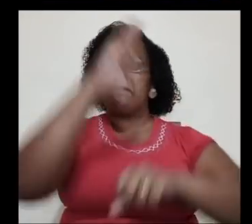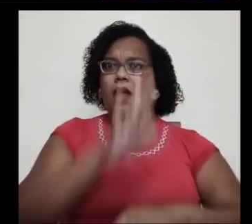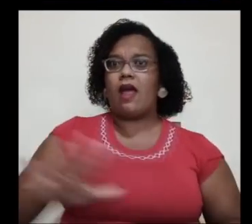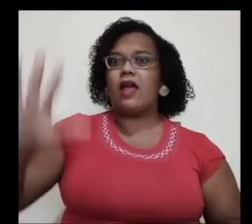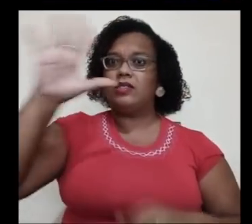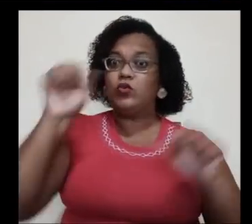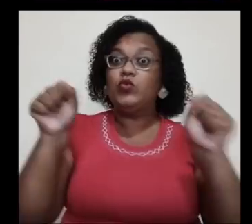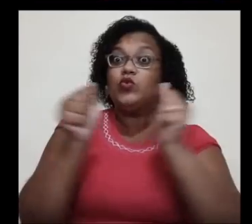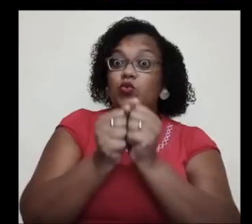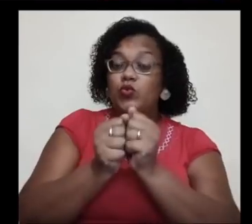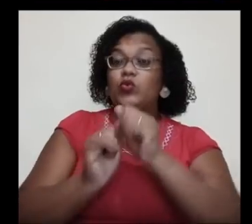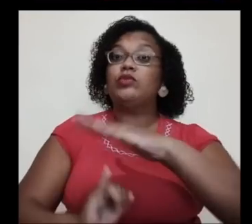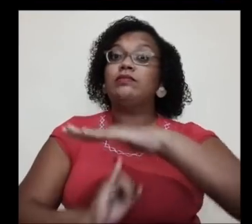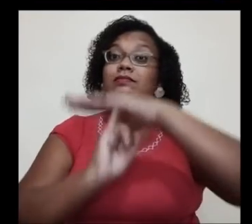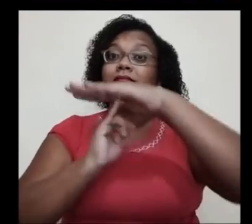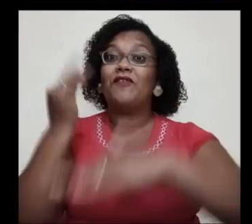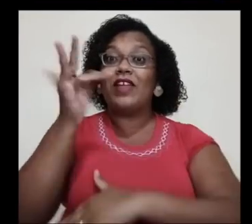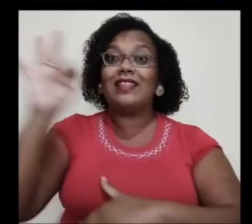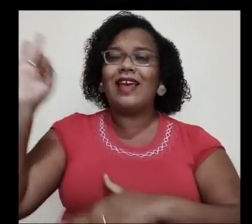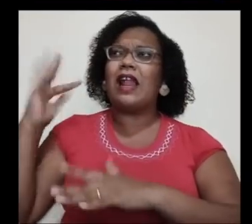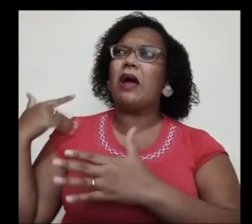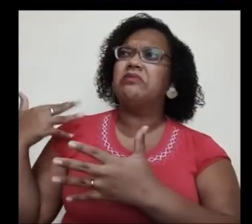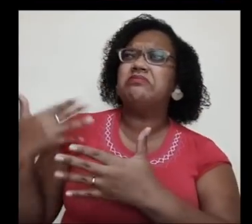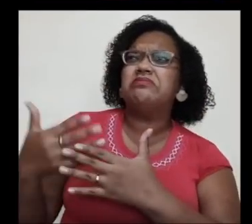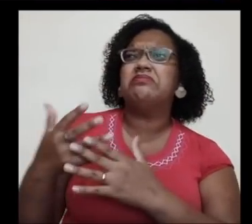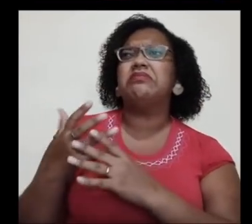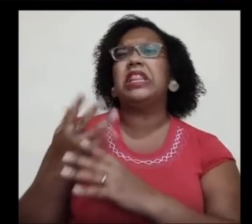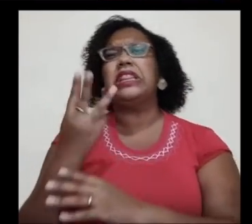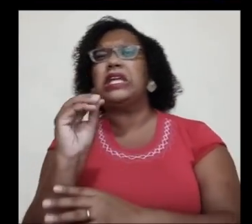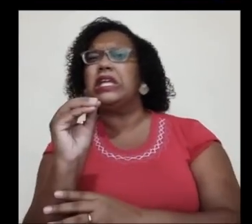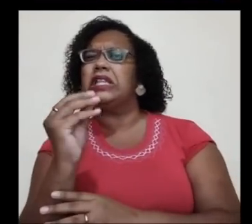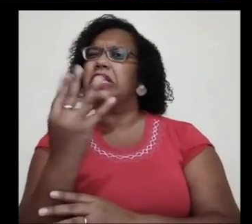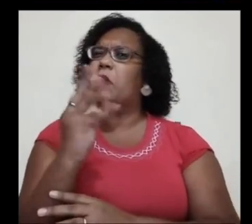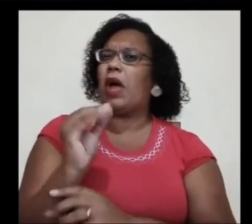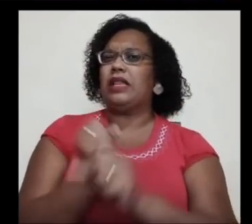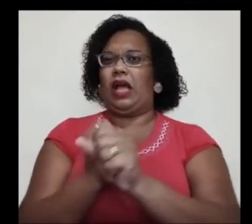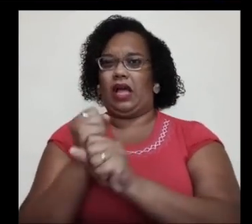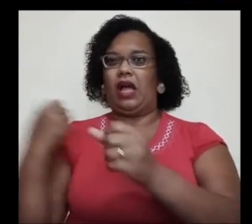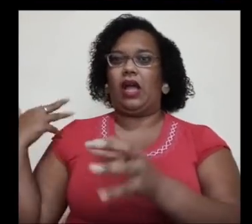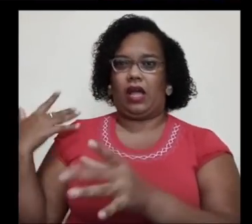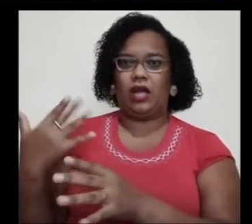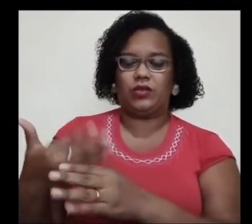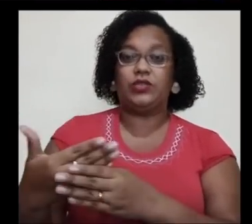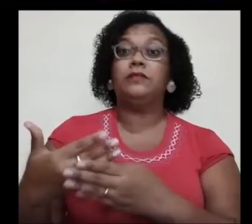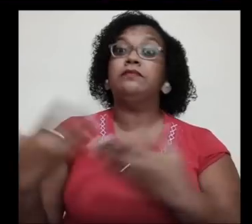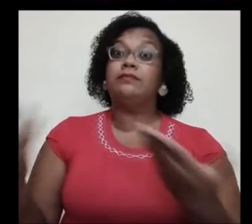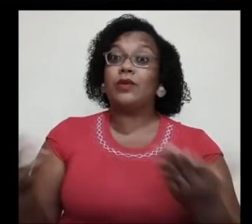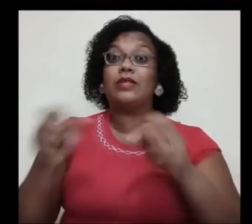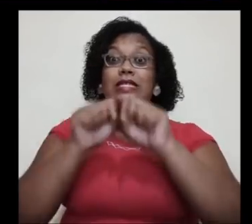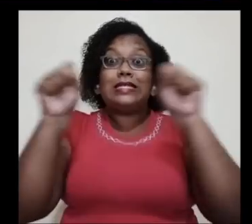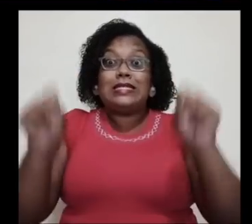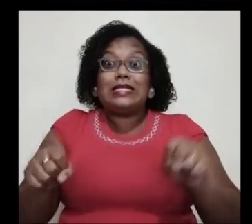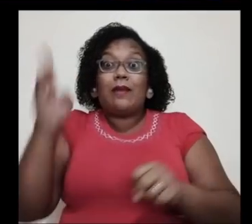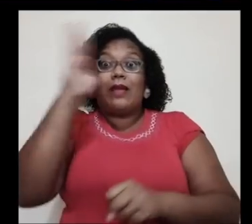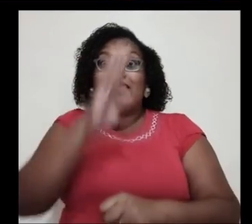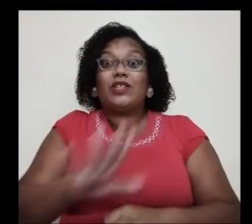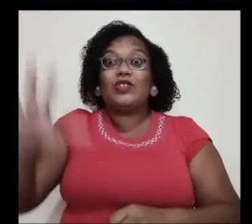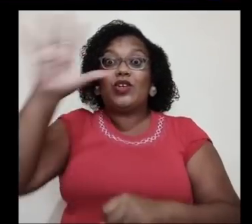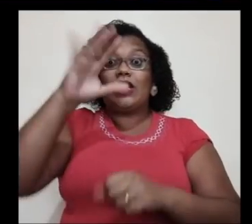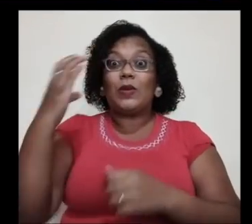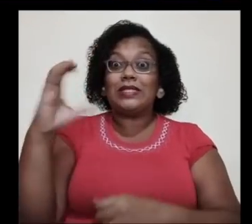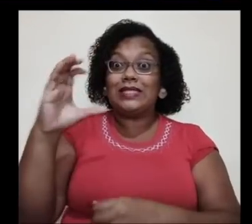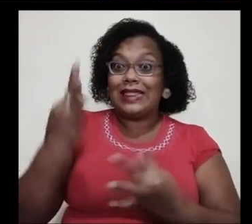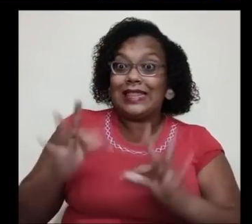30, 40 anos. Portanto, esse faz com que o Sistema Nacional de Ciência e Tecnologia tenha, hoje no Brasil, já uma